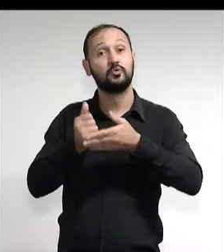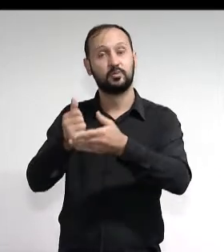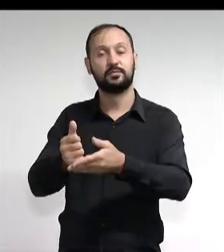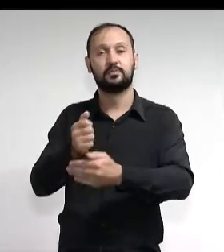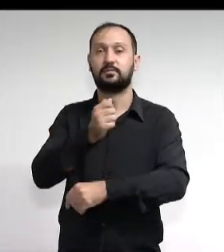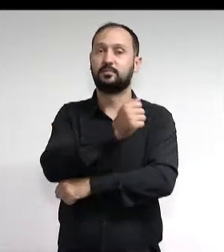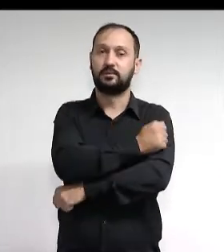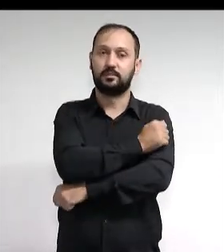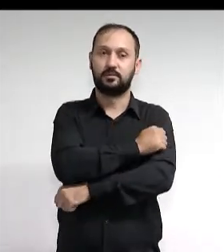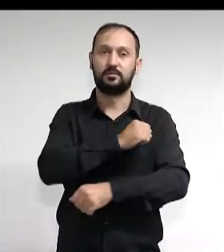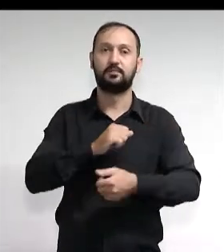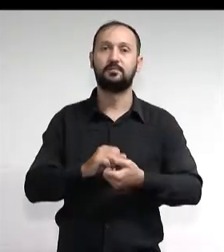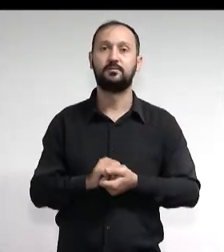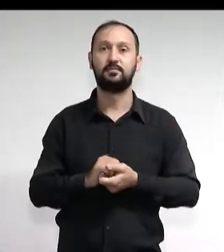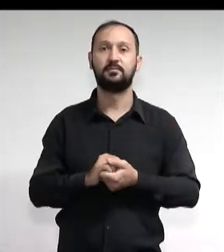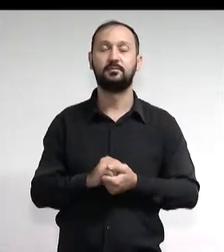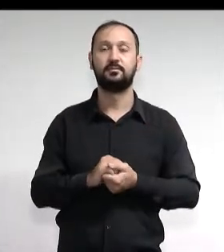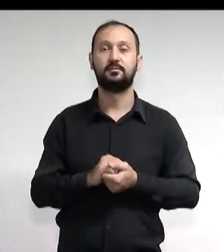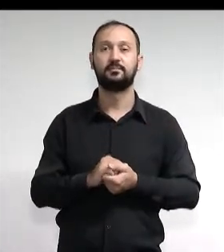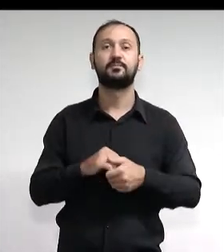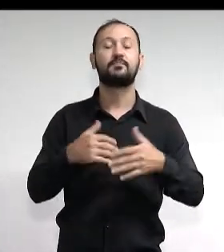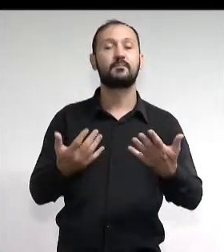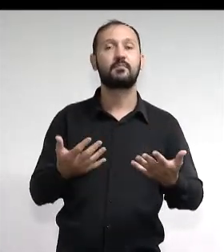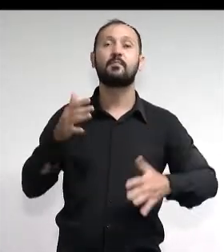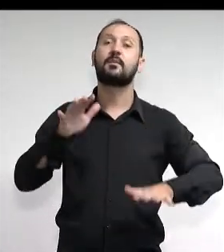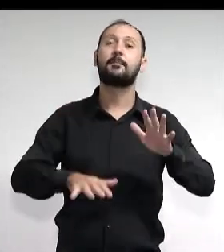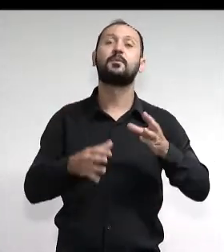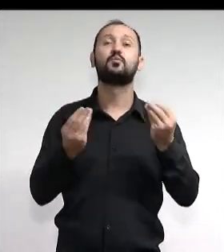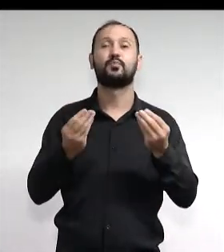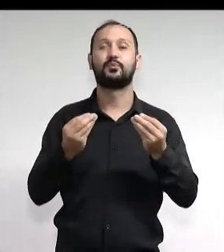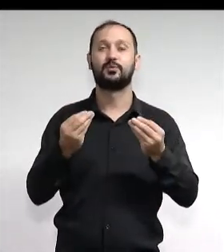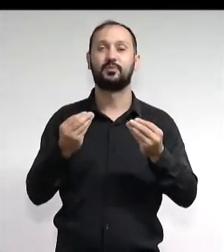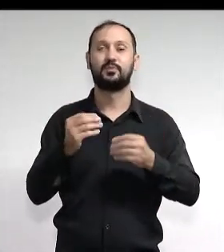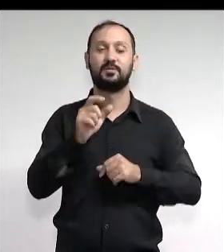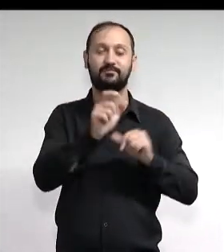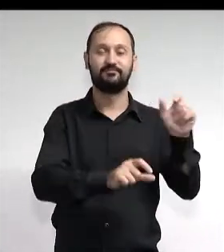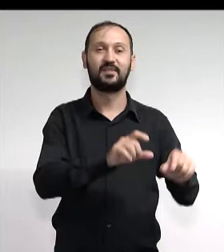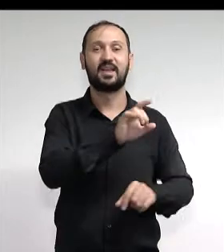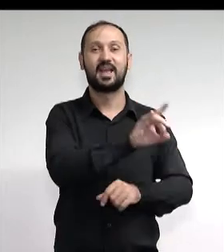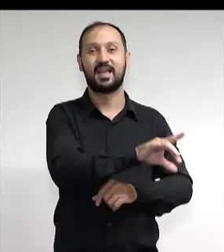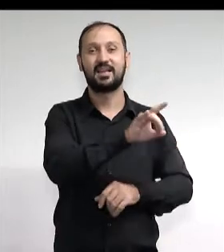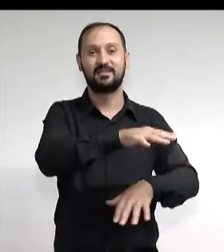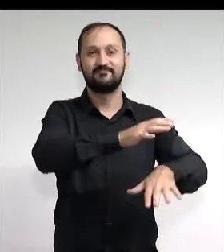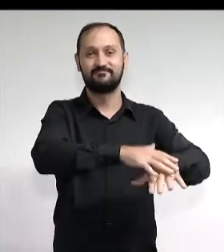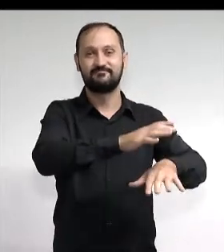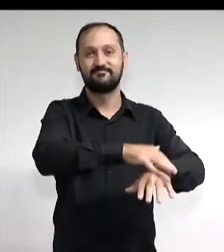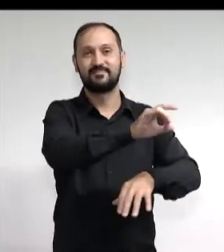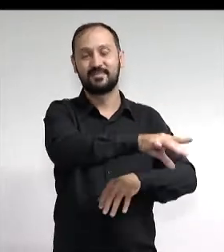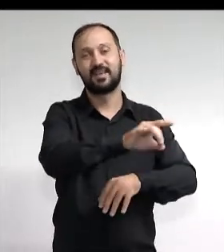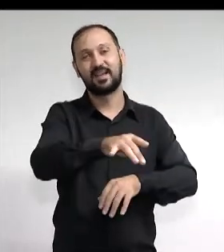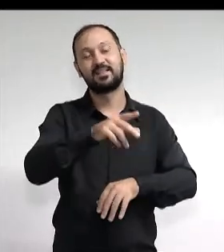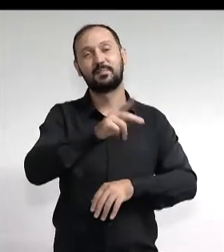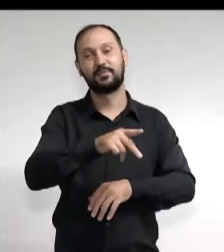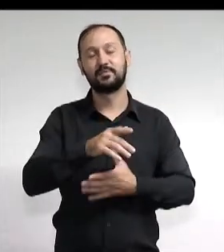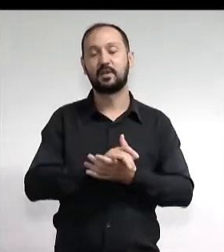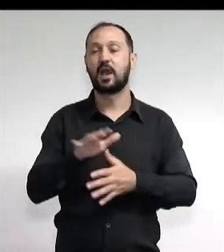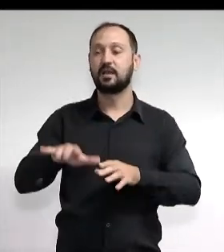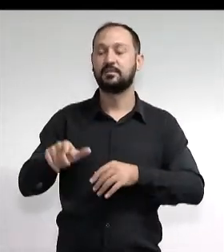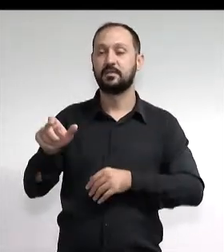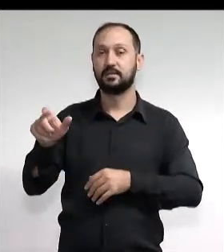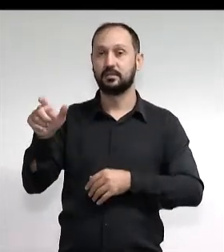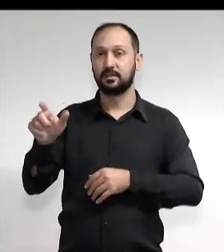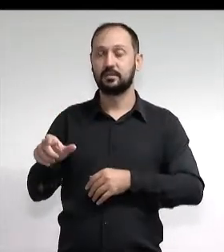fazer algo pelo estudante. Só que isso fica muito a critério do professor. Então, ele pega